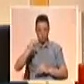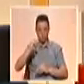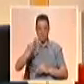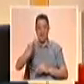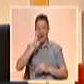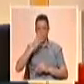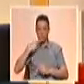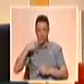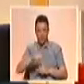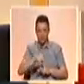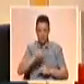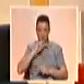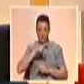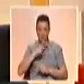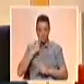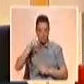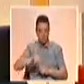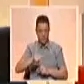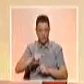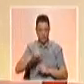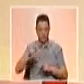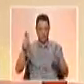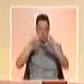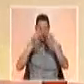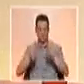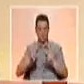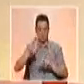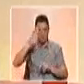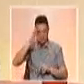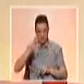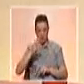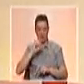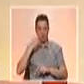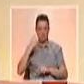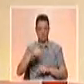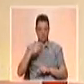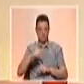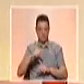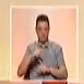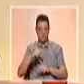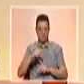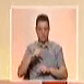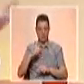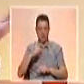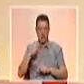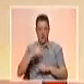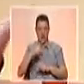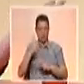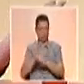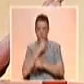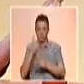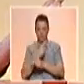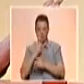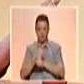podem perfeitamente ser utilizados. Internacionalmente nós já sabemos que são utilizados, que há padrões, há recuperados